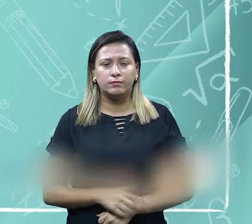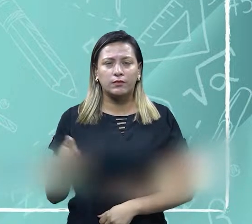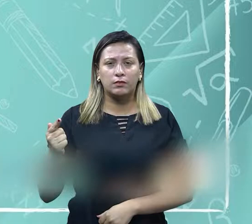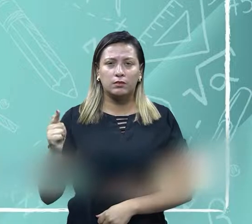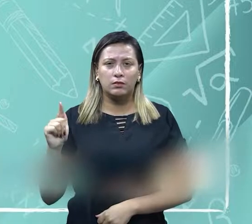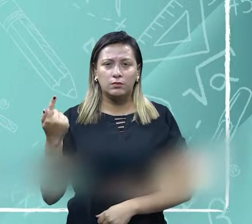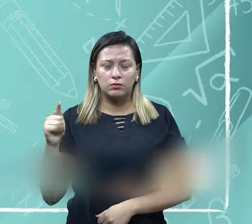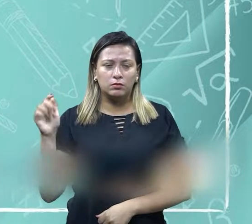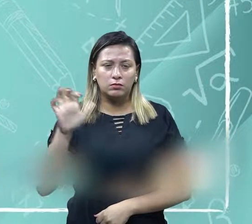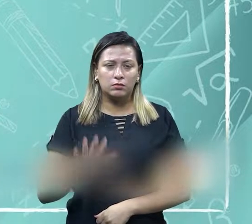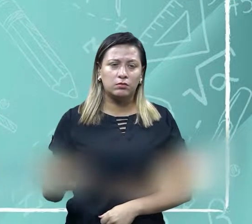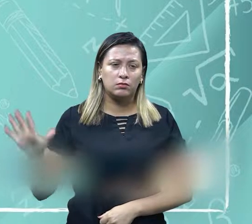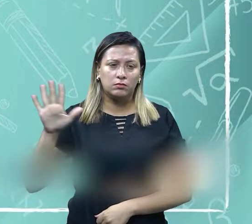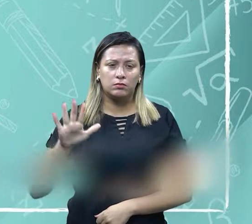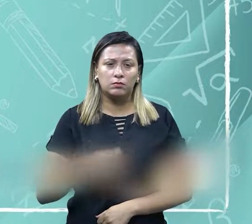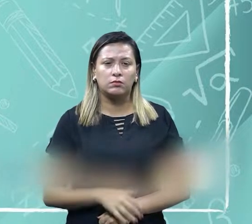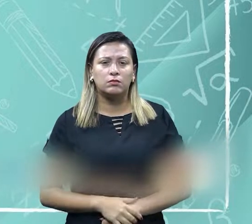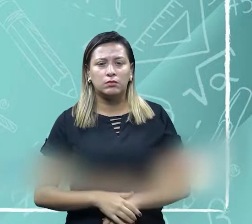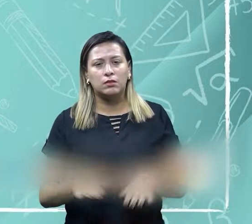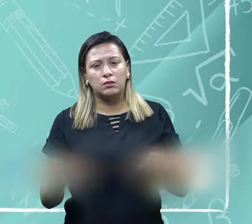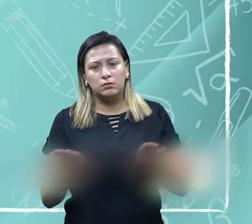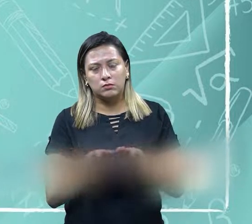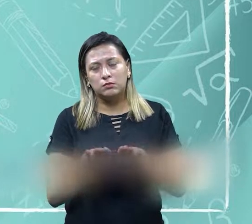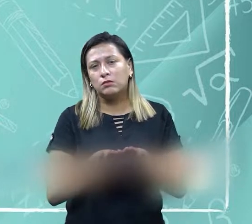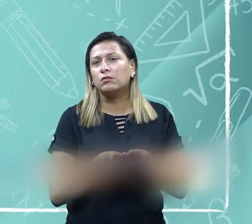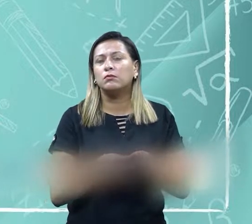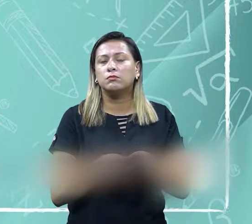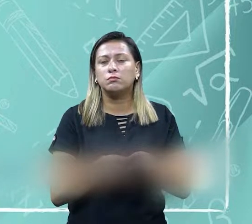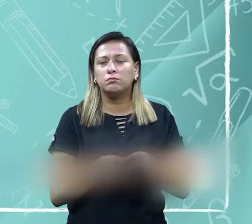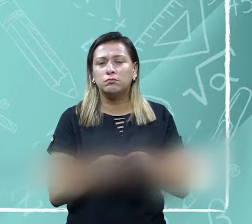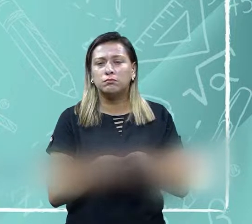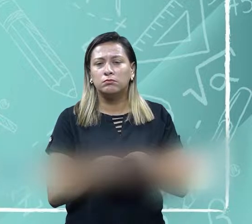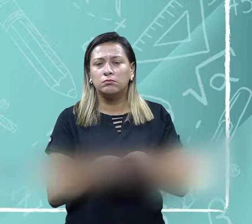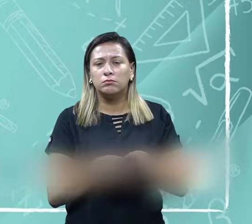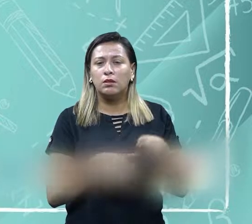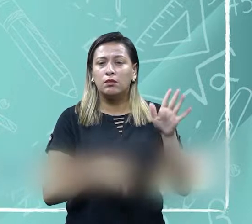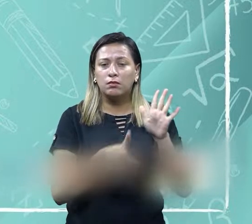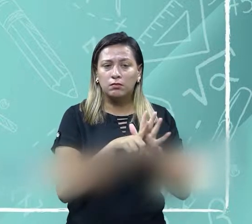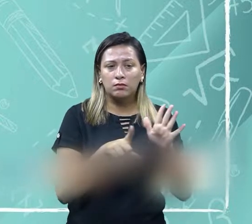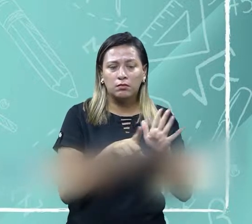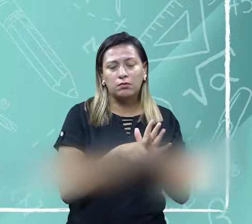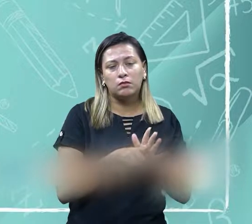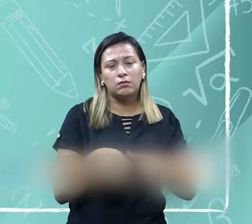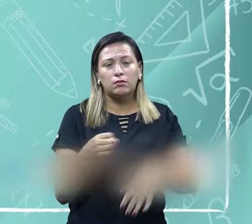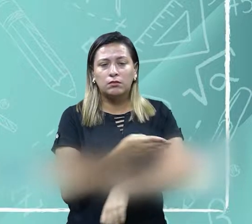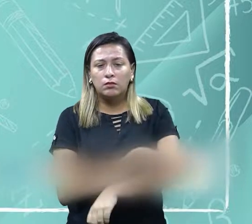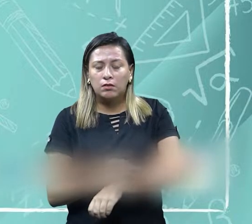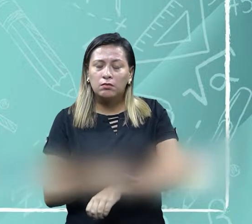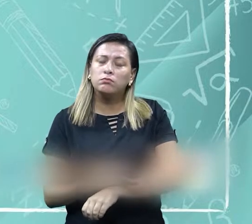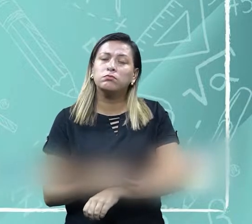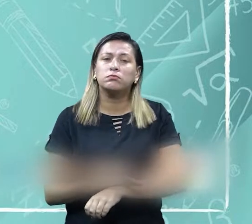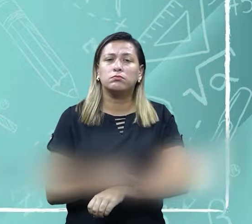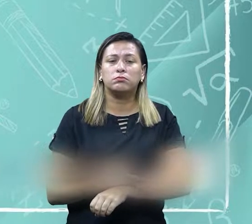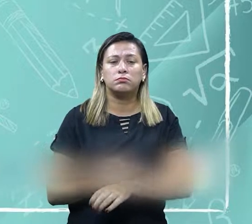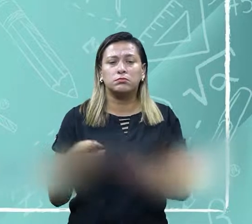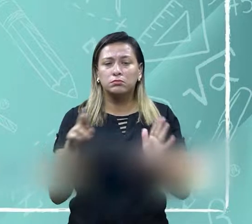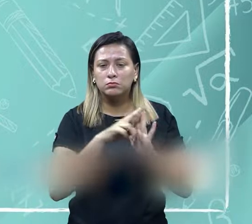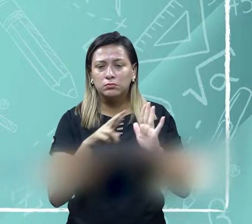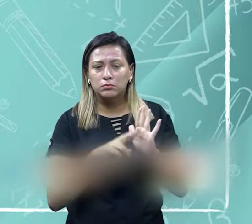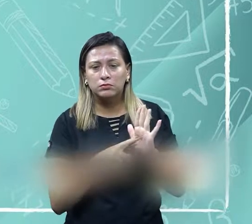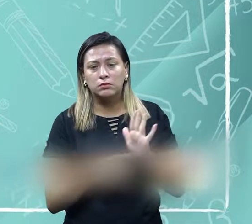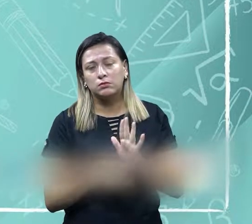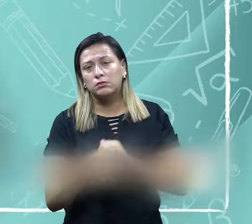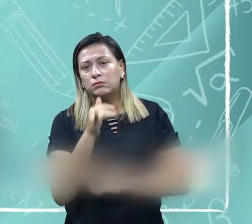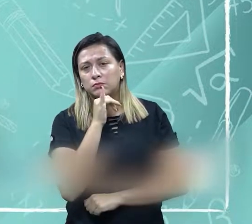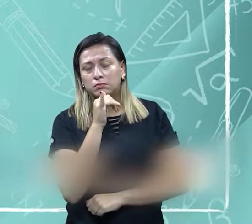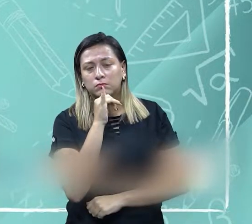geográficas, barreiras legais, barreiras de hábitos e costumes, tá bom? Normas. Vou dar um exemplo com relação a